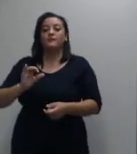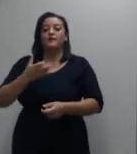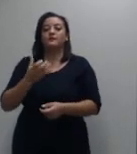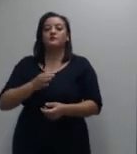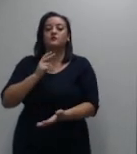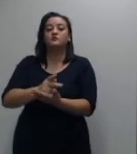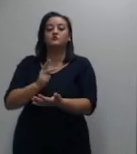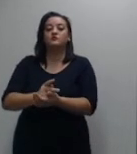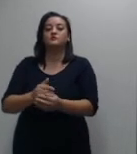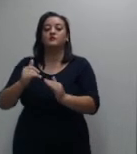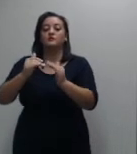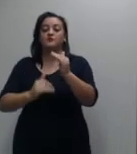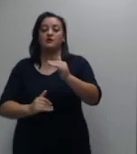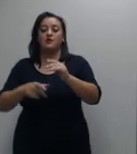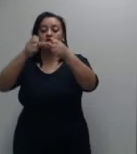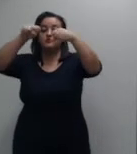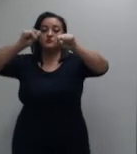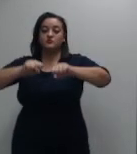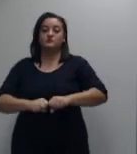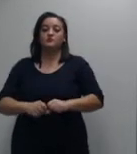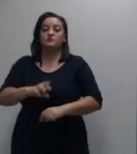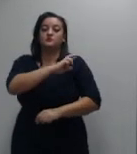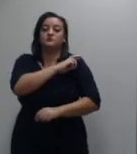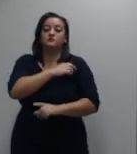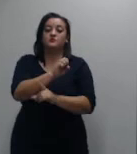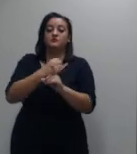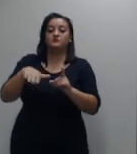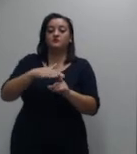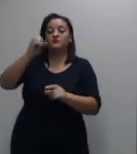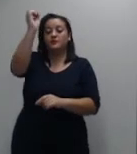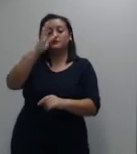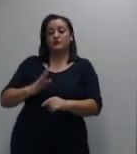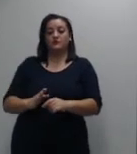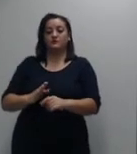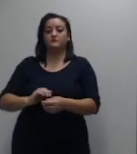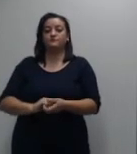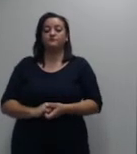seja incompatível com o sistema de responsabilidade civil brasileiro